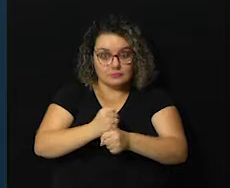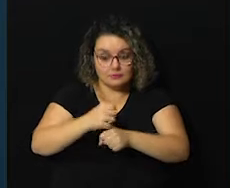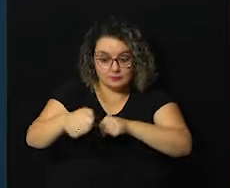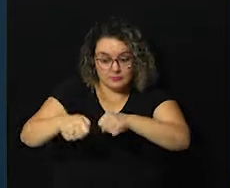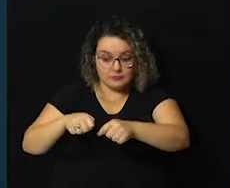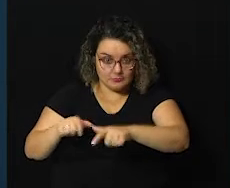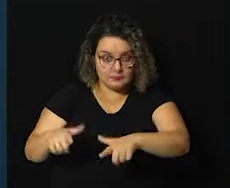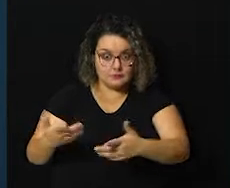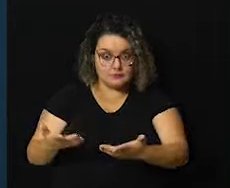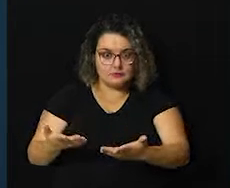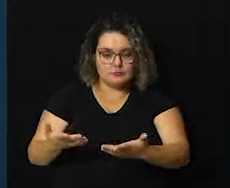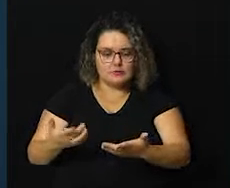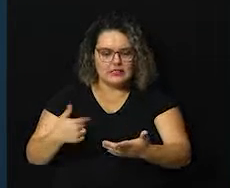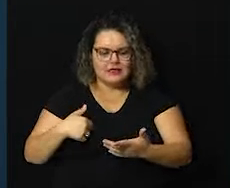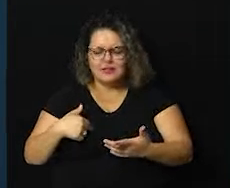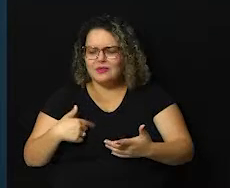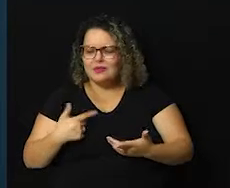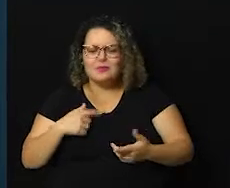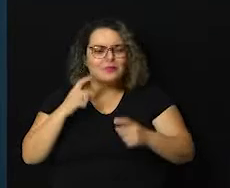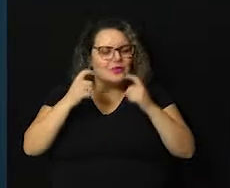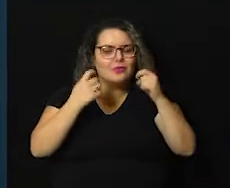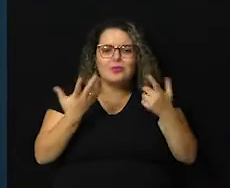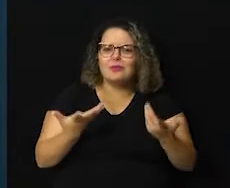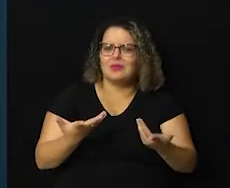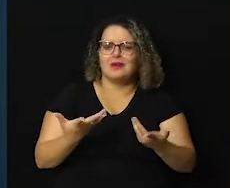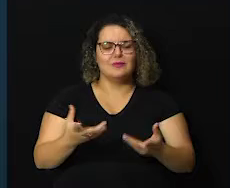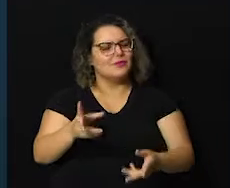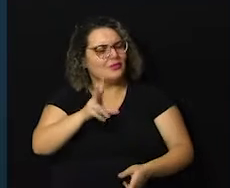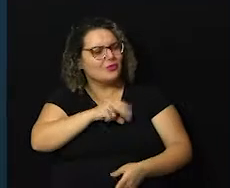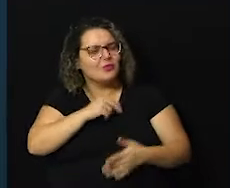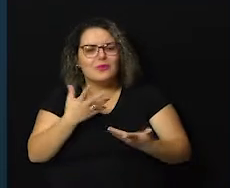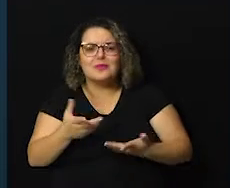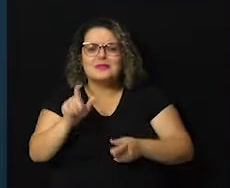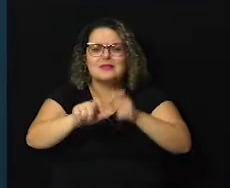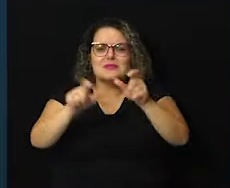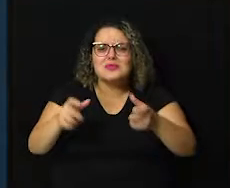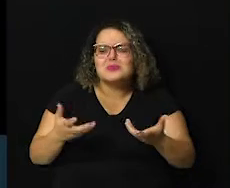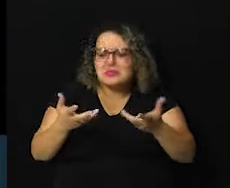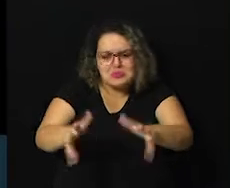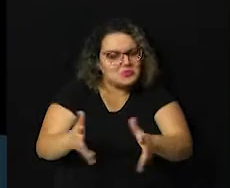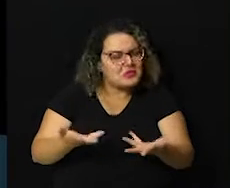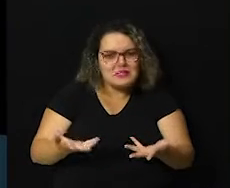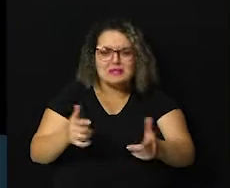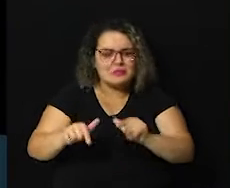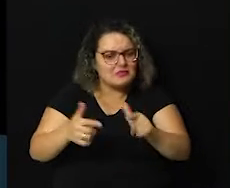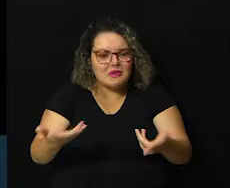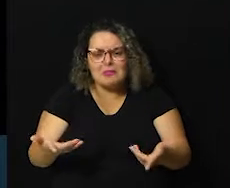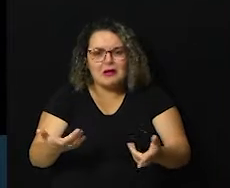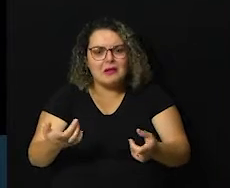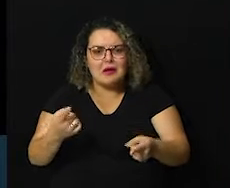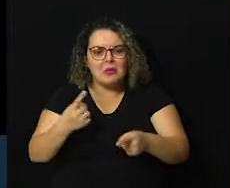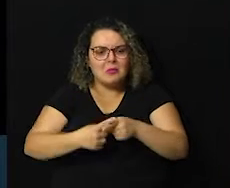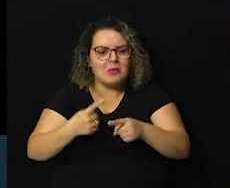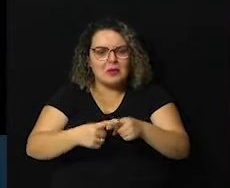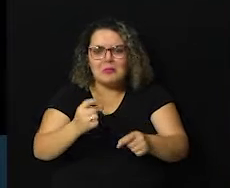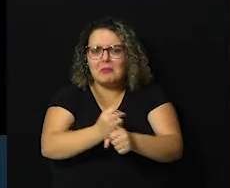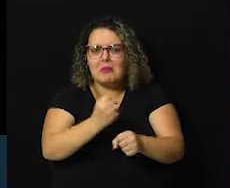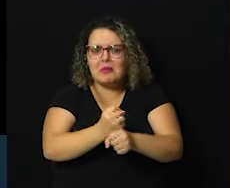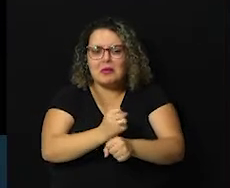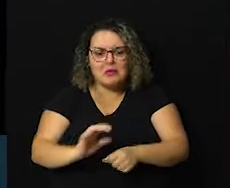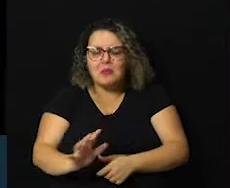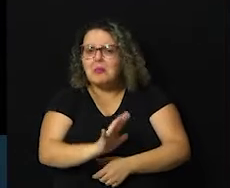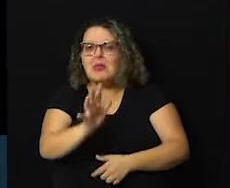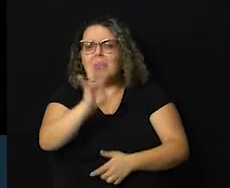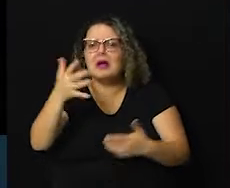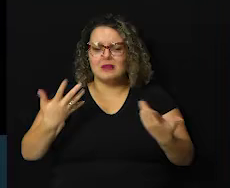aí deformado e formado eu ficava incomodado demais com como as pessoas ficavam incomodados e porque nós obras pagam